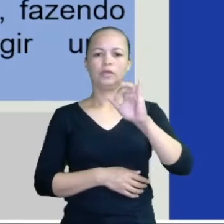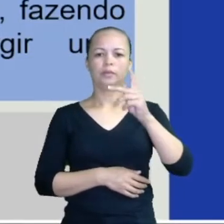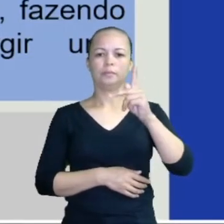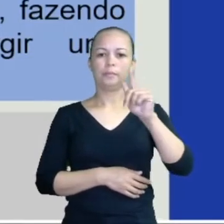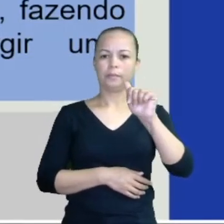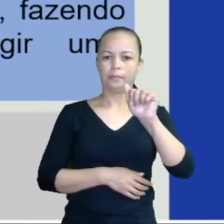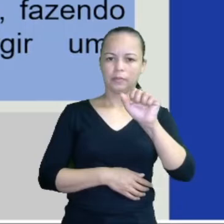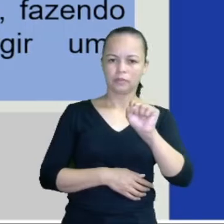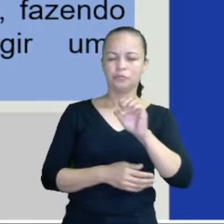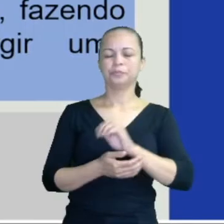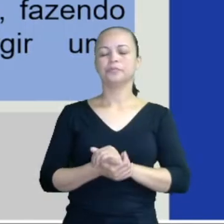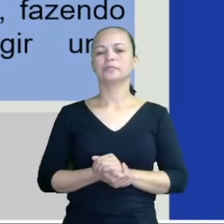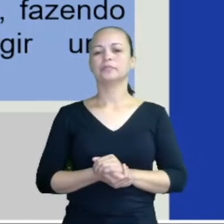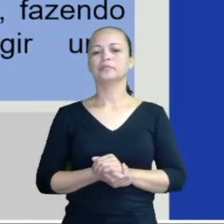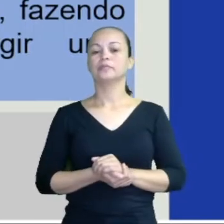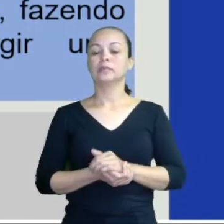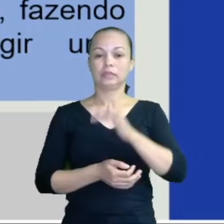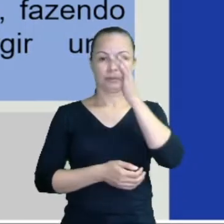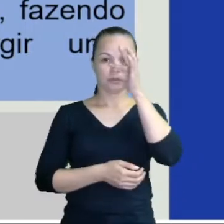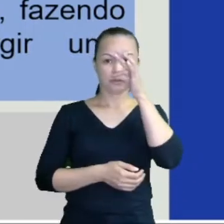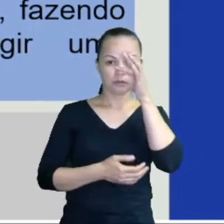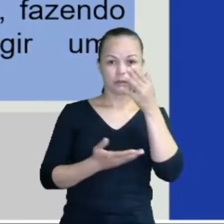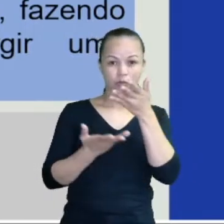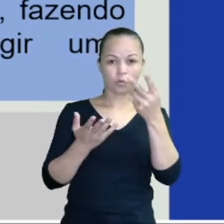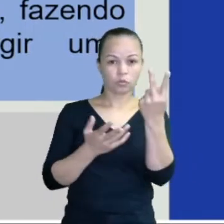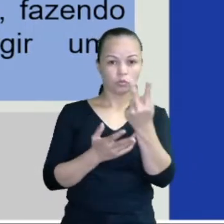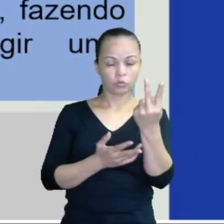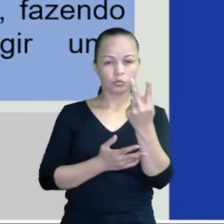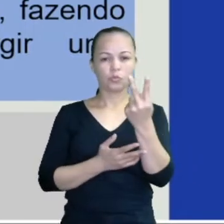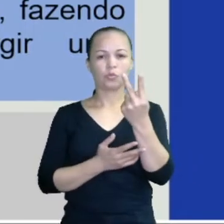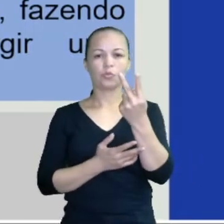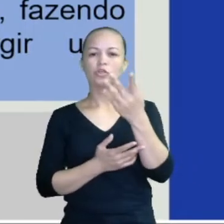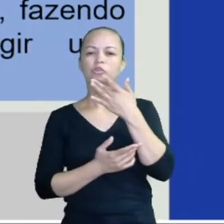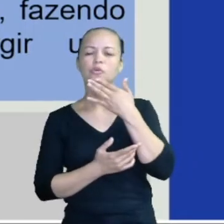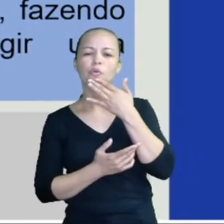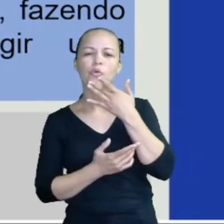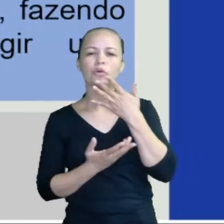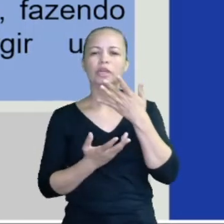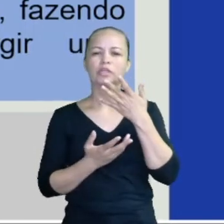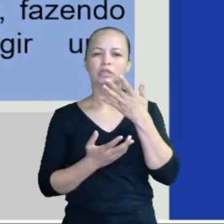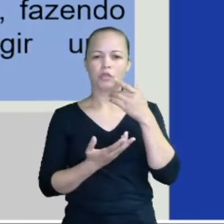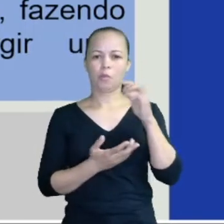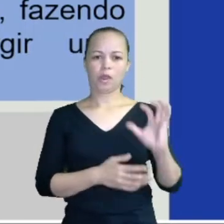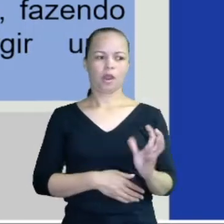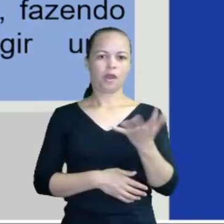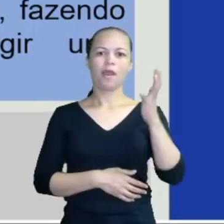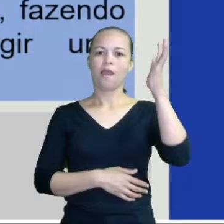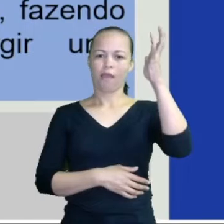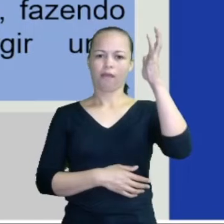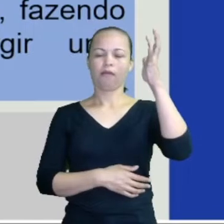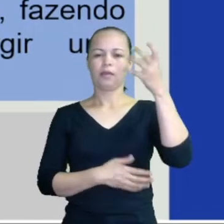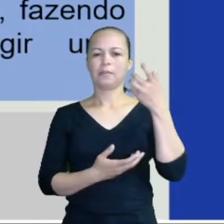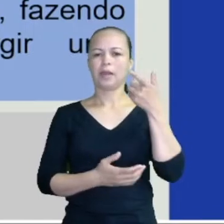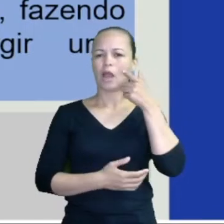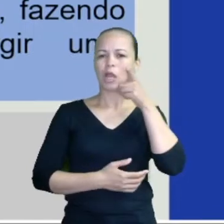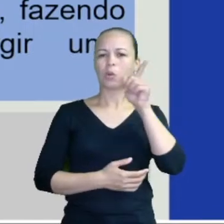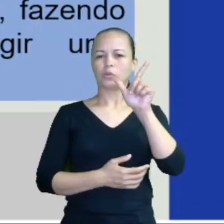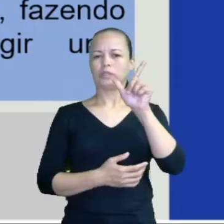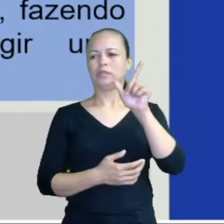de tulipa. As tulipas com duas cores geralmente são as mais caras. Para conseguir